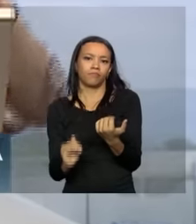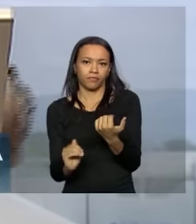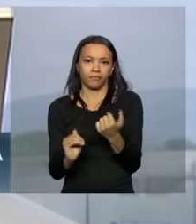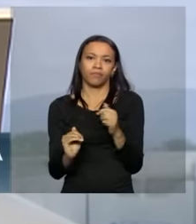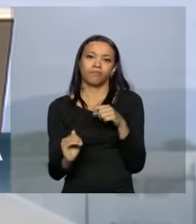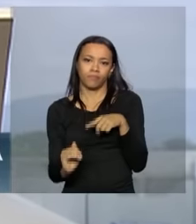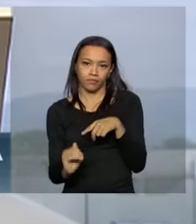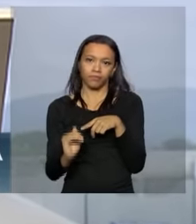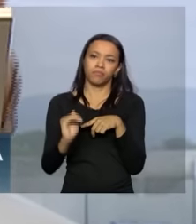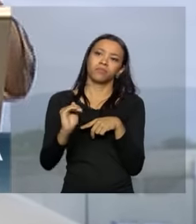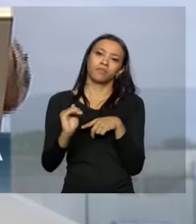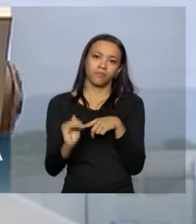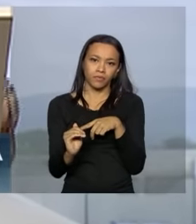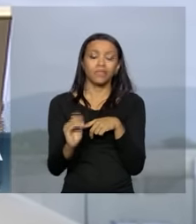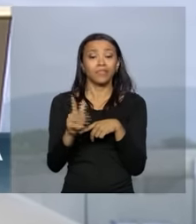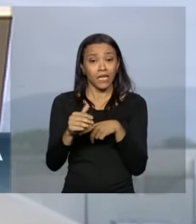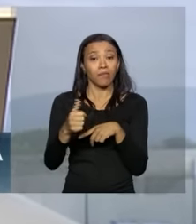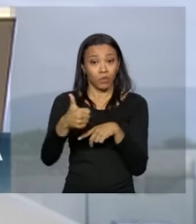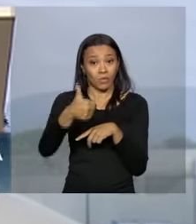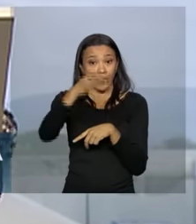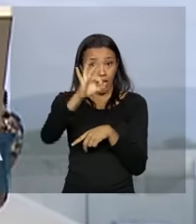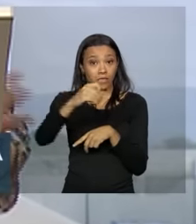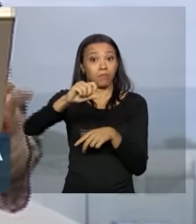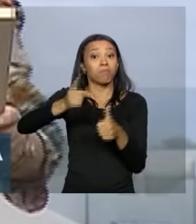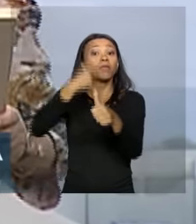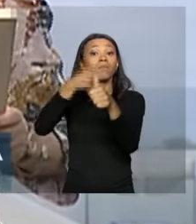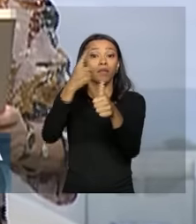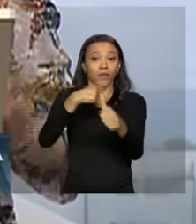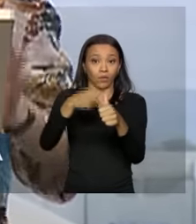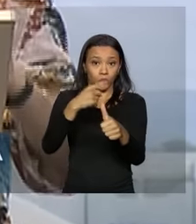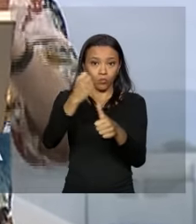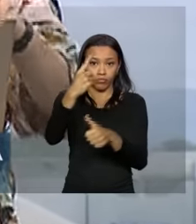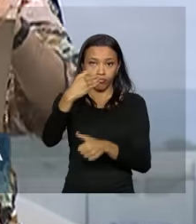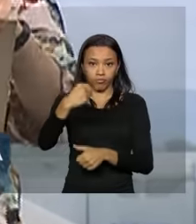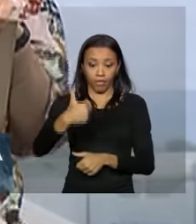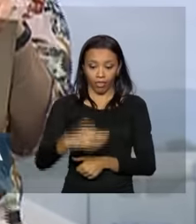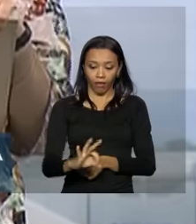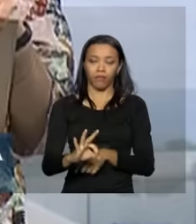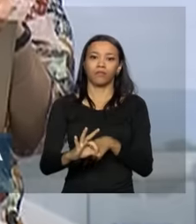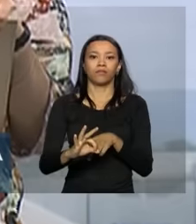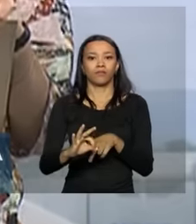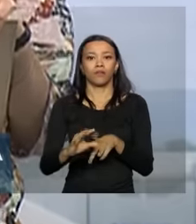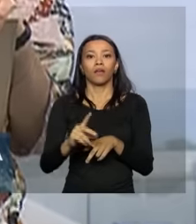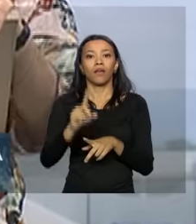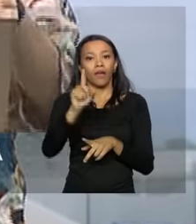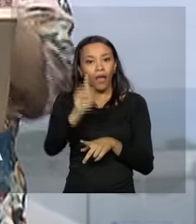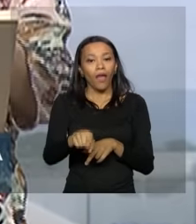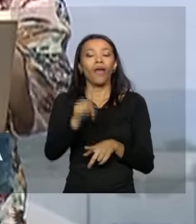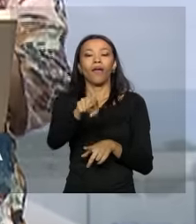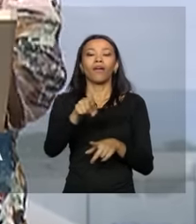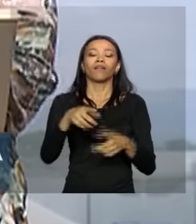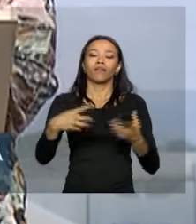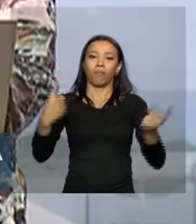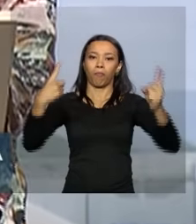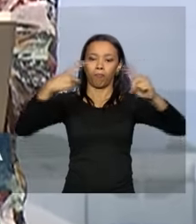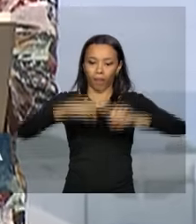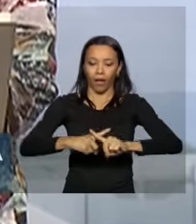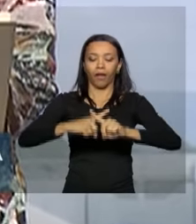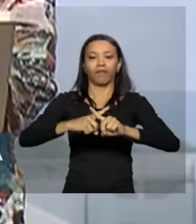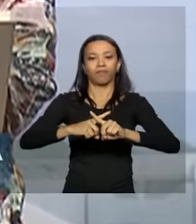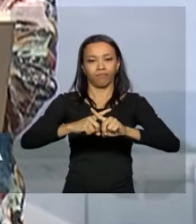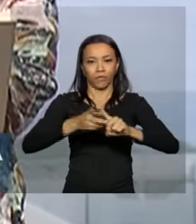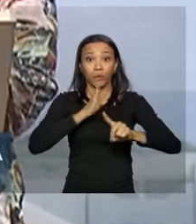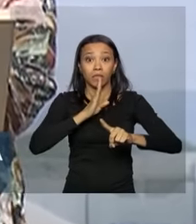mas sempre ficava entre os 10 primeiros. Chama World Skills essa